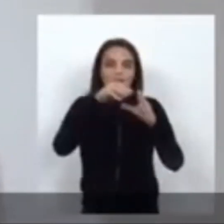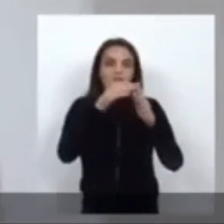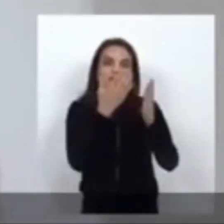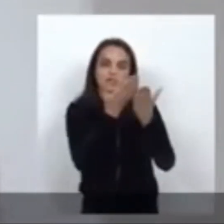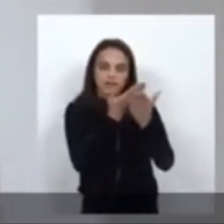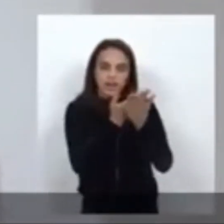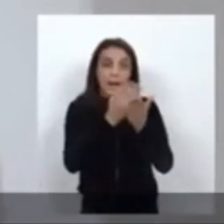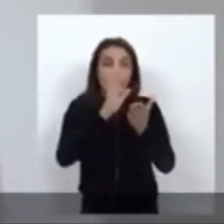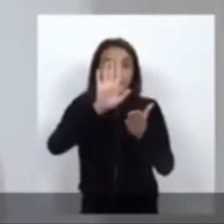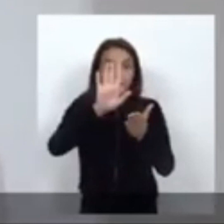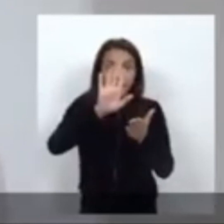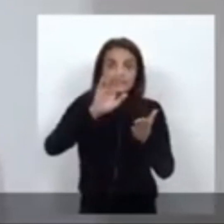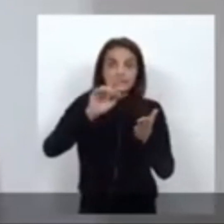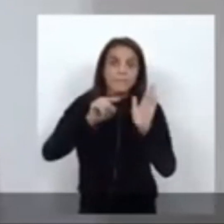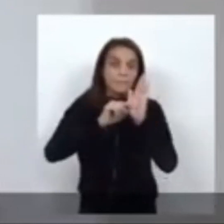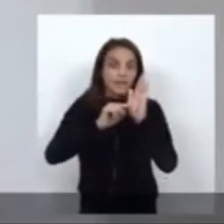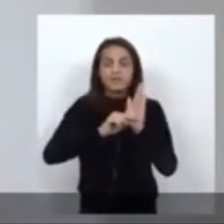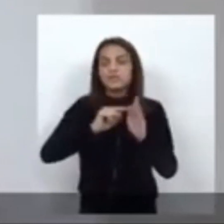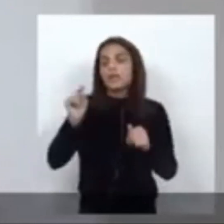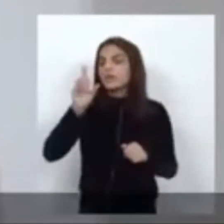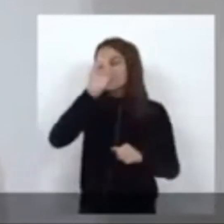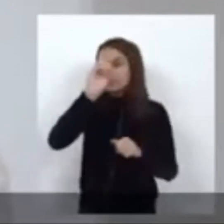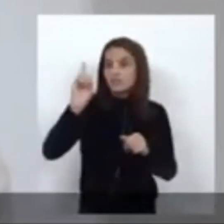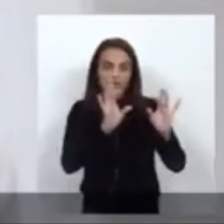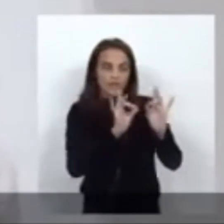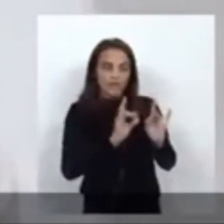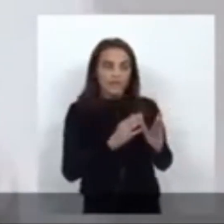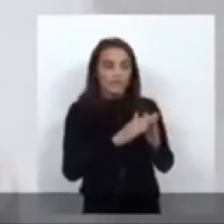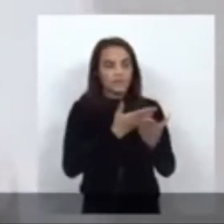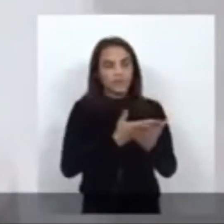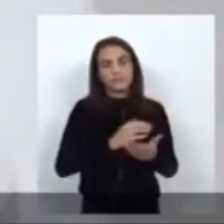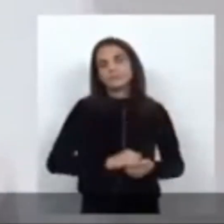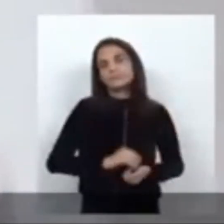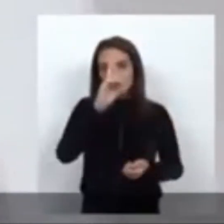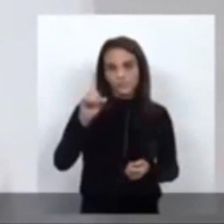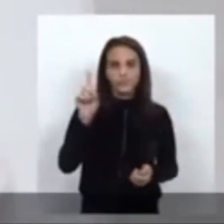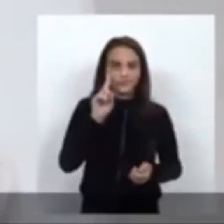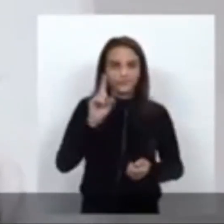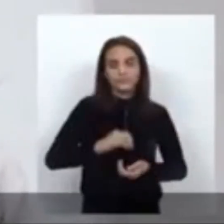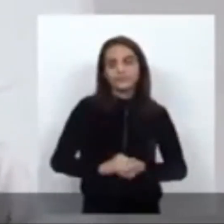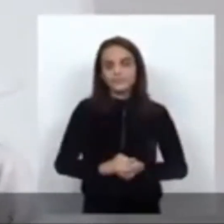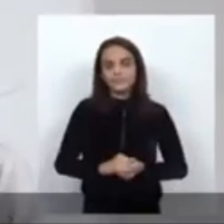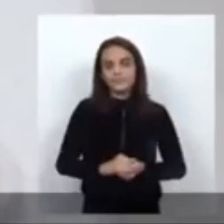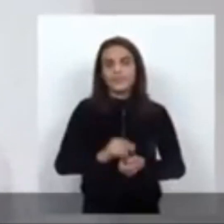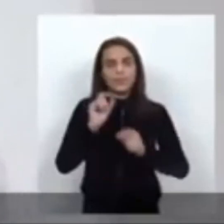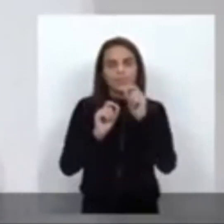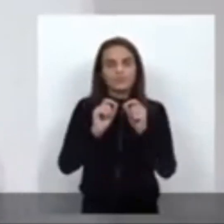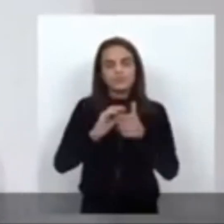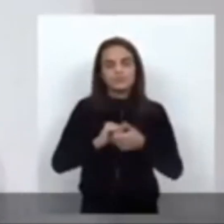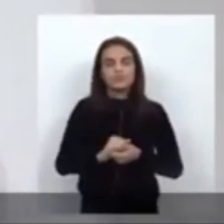claro, da diretoria de ensino. Então, ele avalia a equipe escolar. O que acontece... Oi.